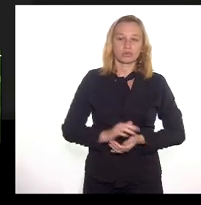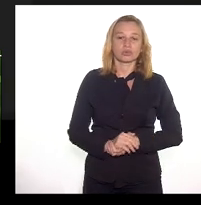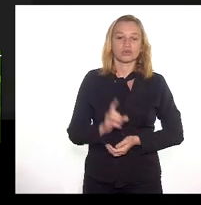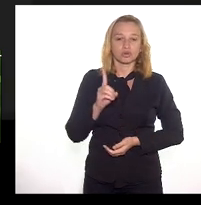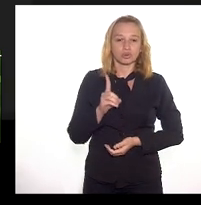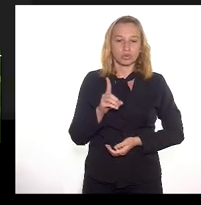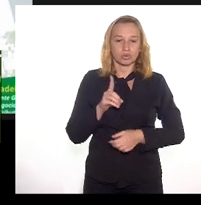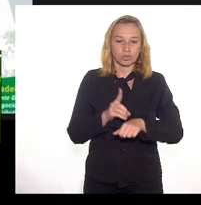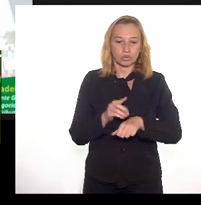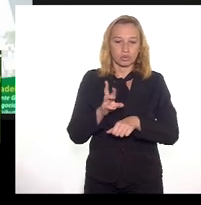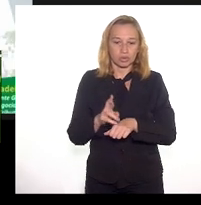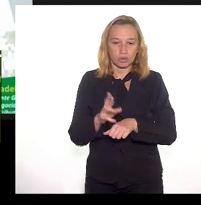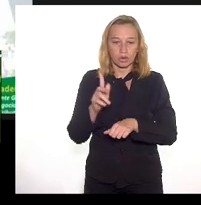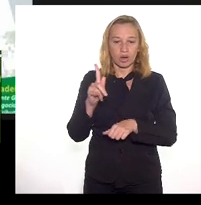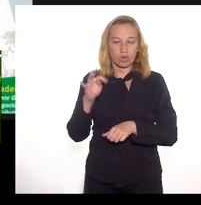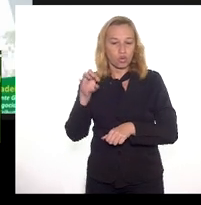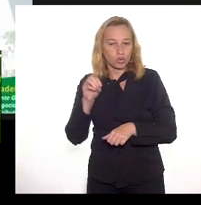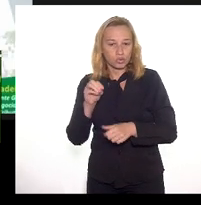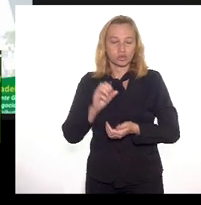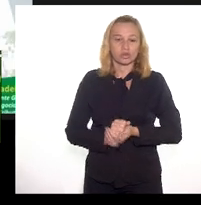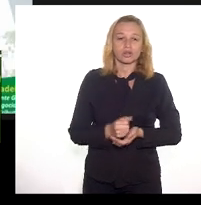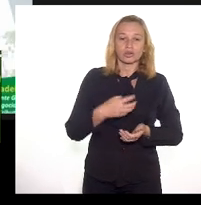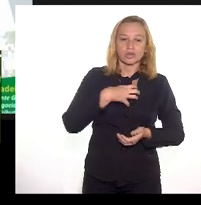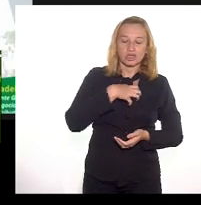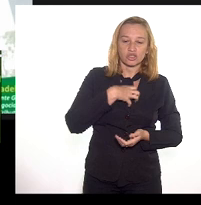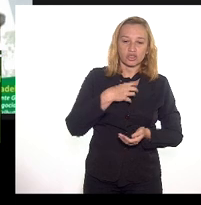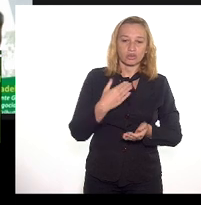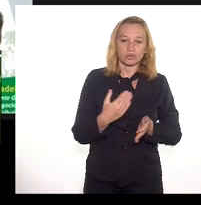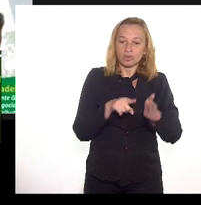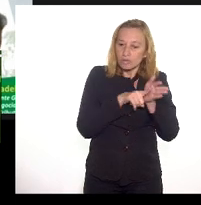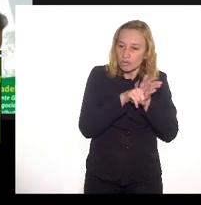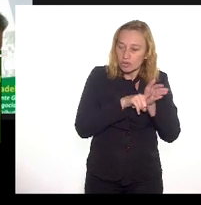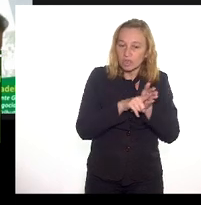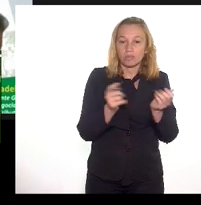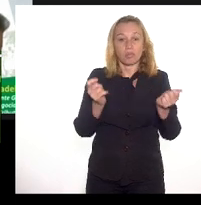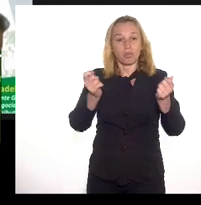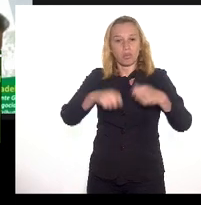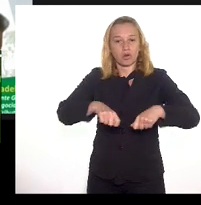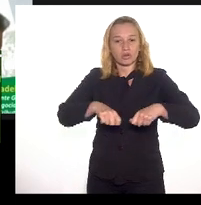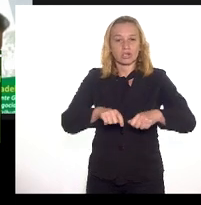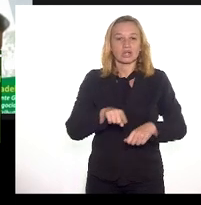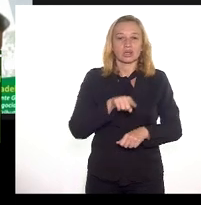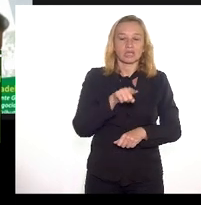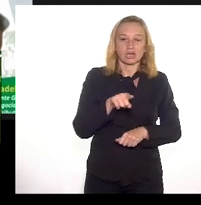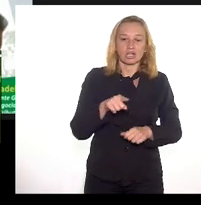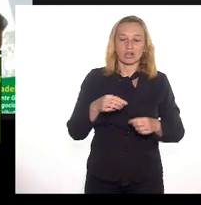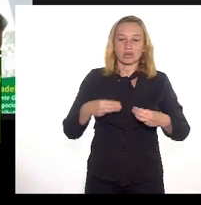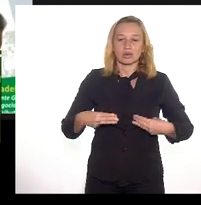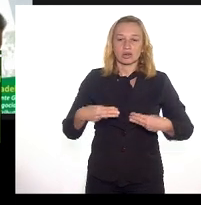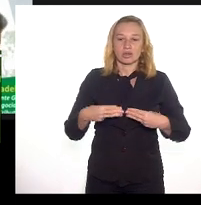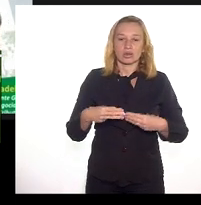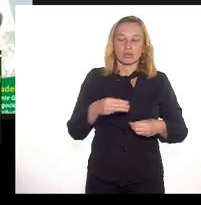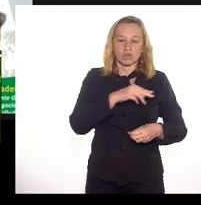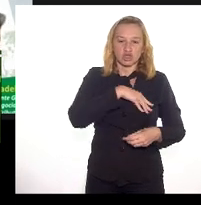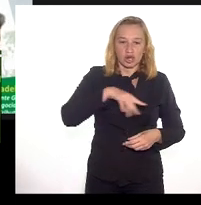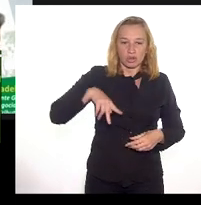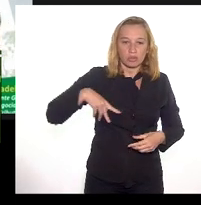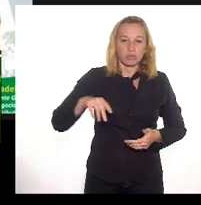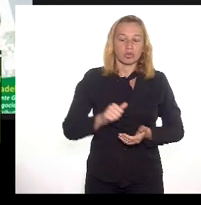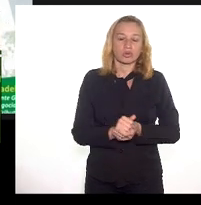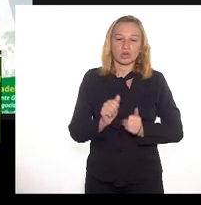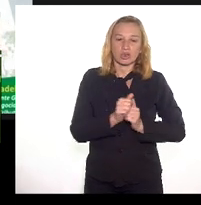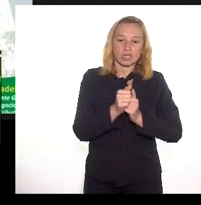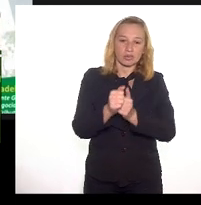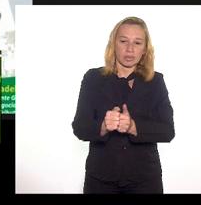Aras, no sentido de verificar a possibilidade daquele Ministério Público nos